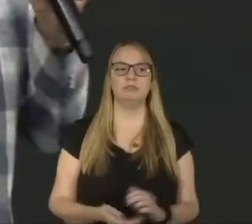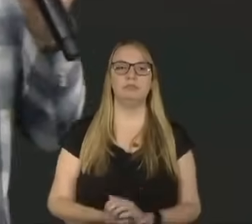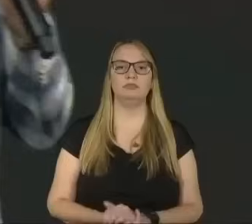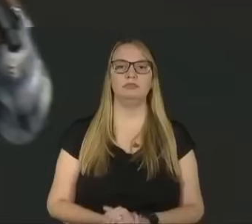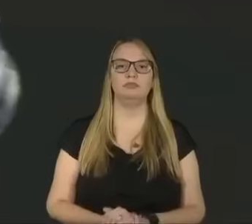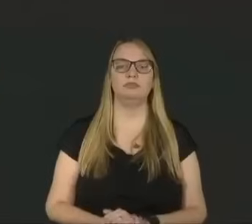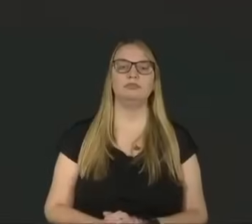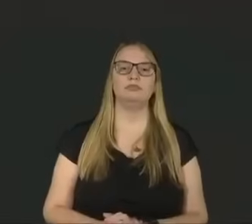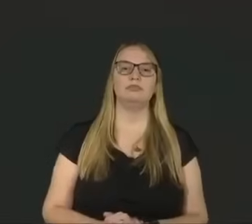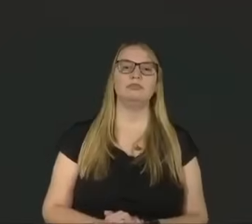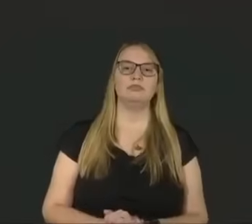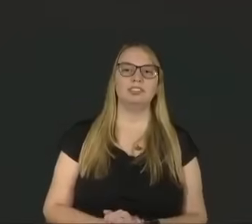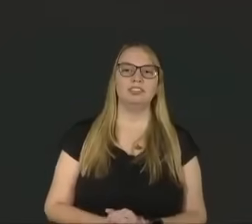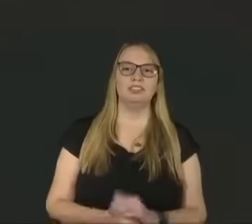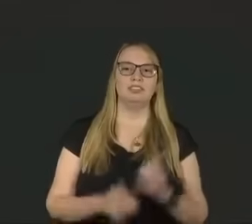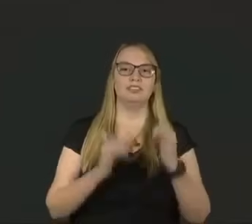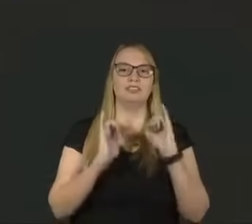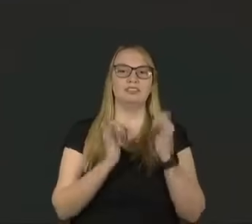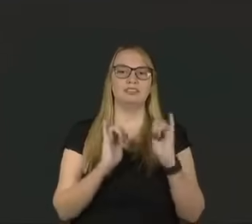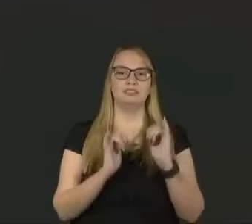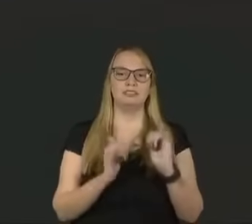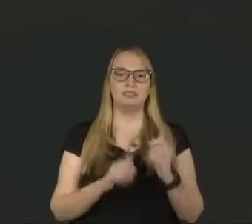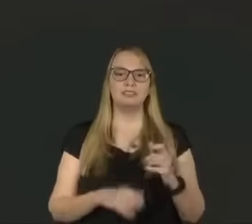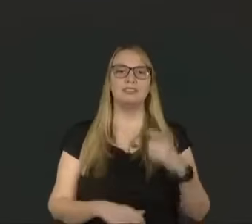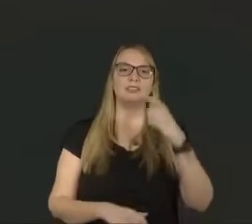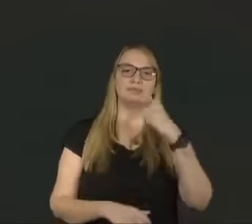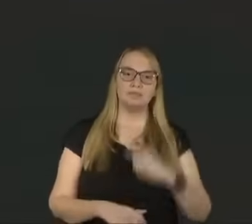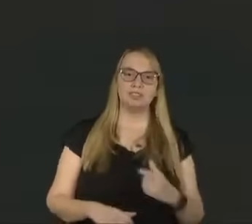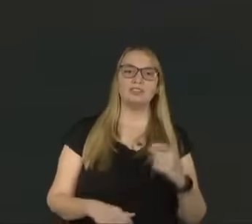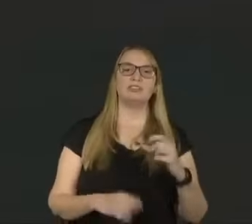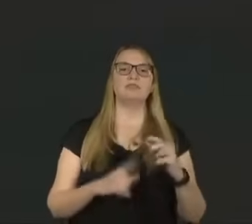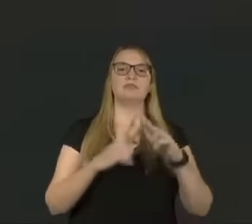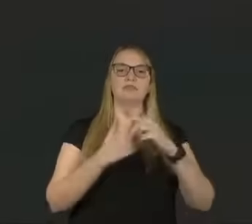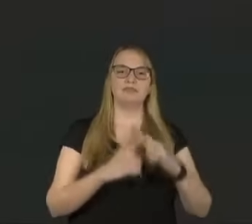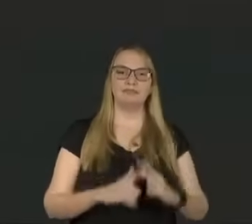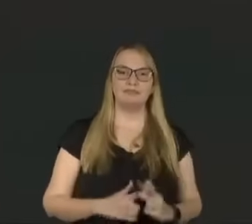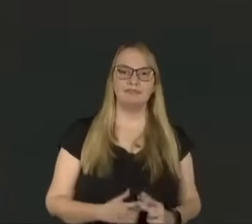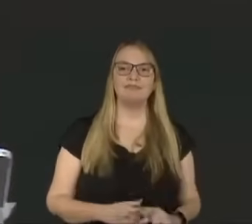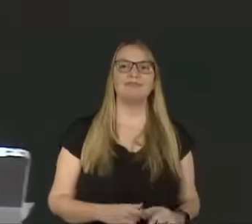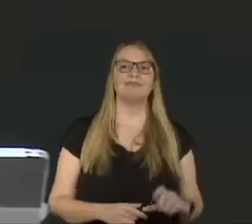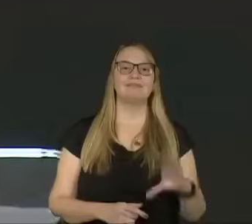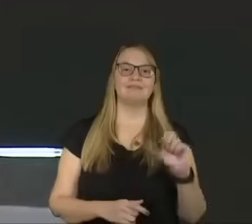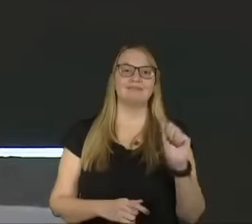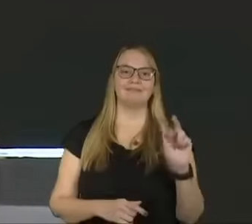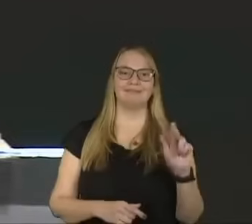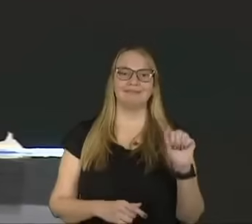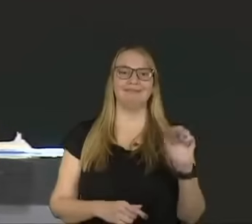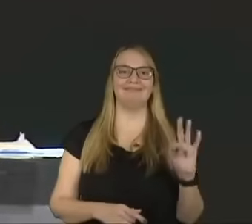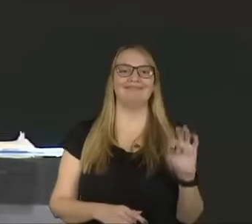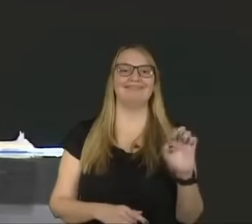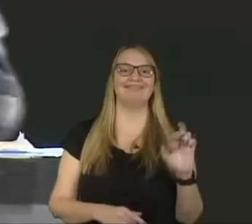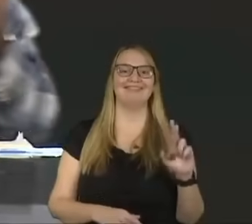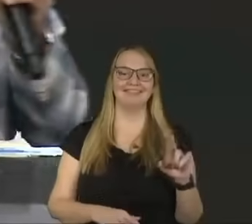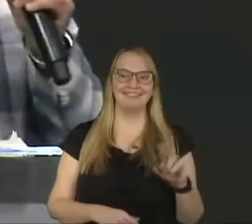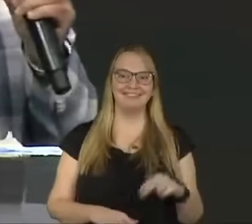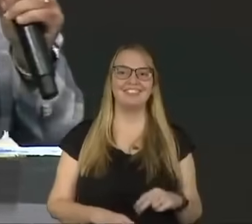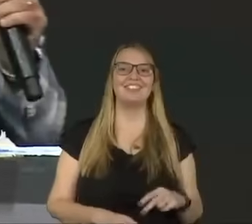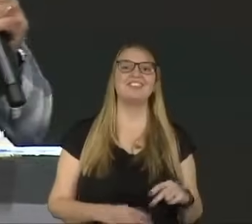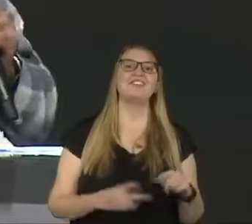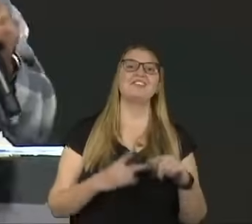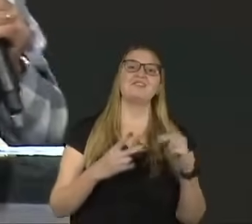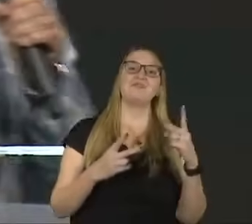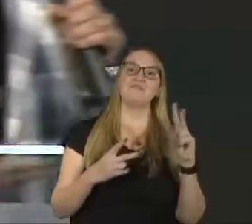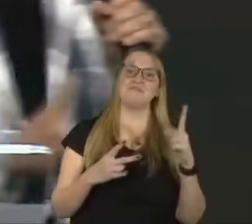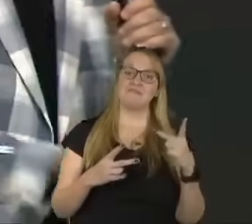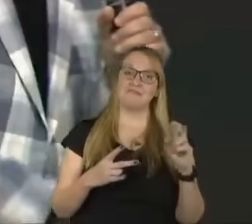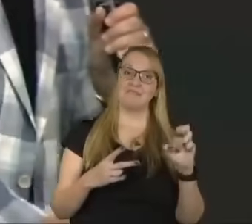forjar o nosso caráter personalidade e temperamento né E aí você vai